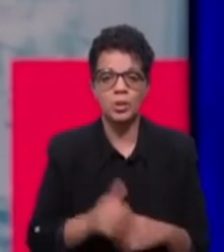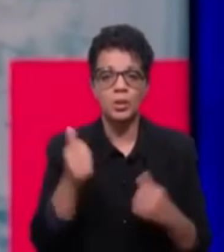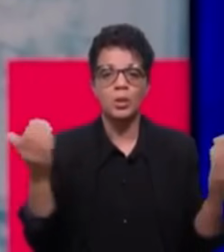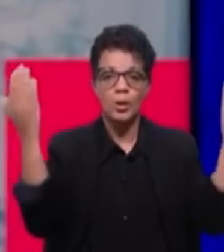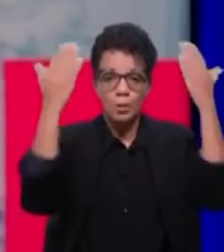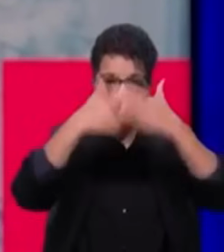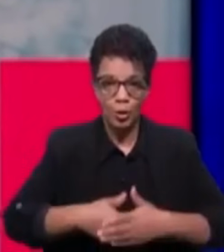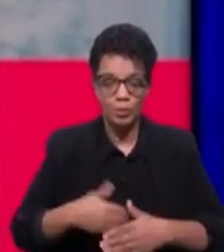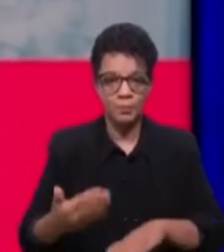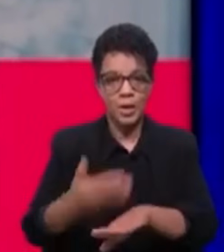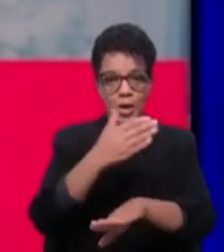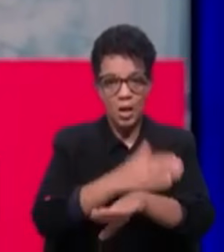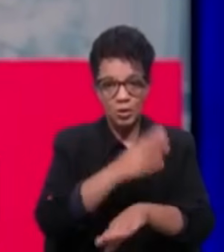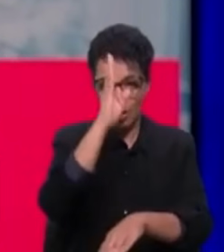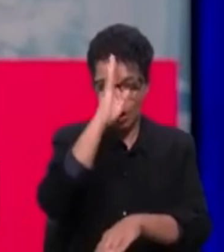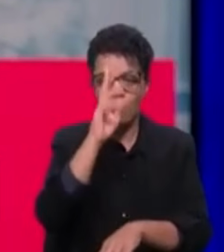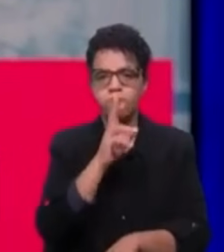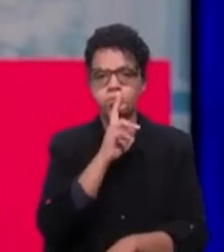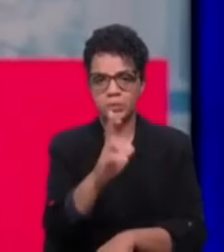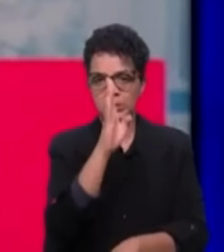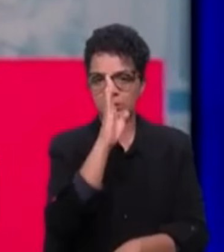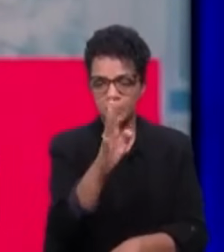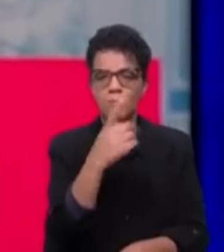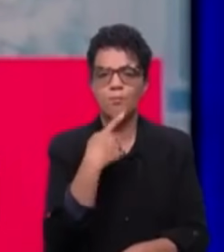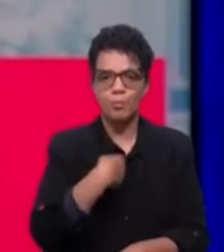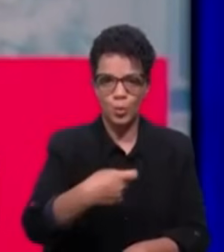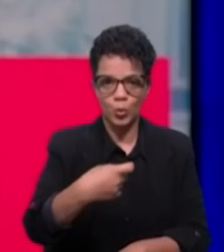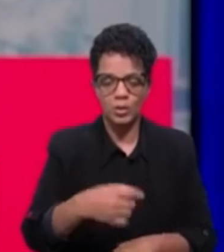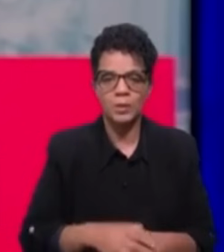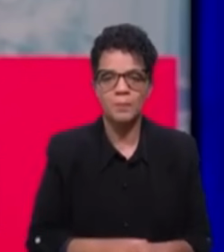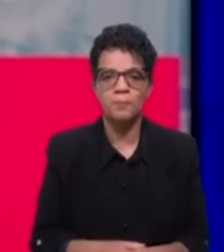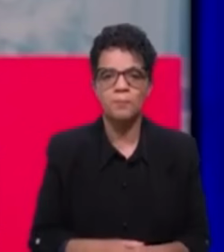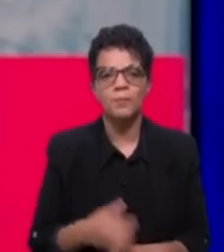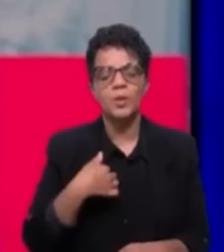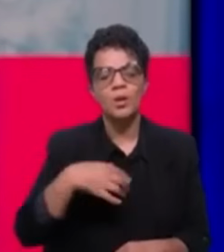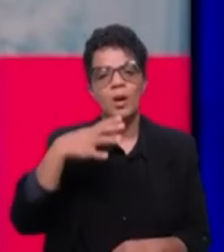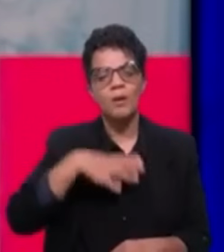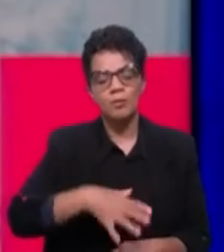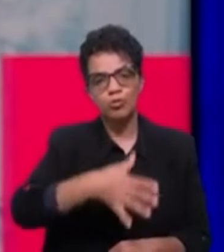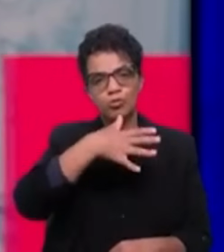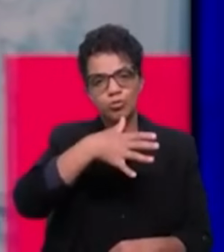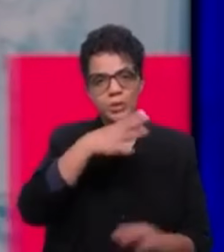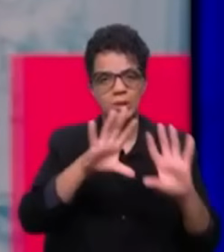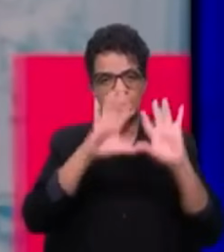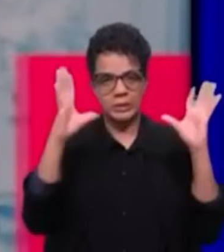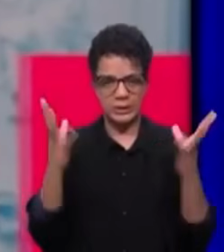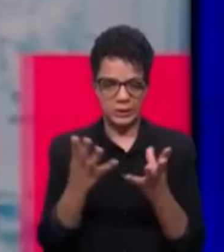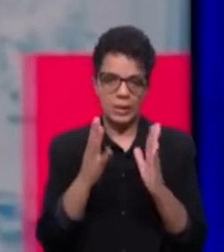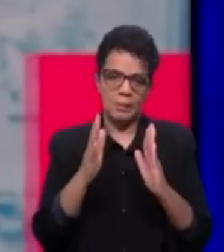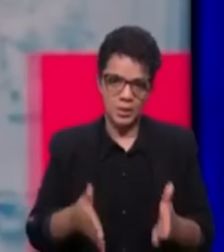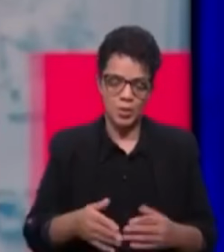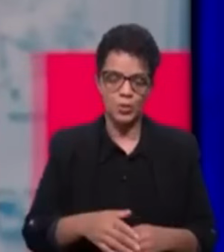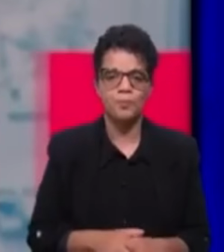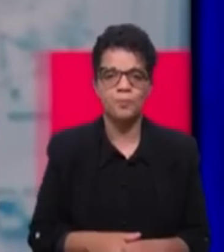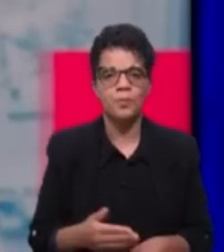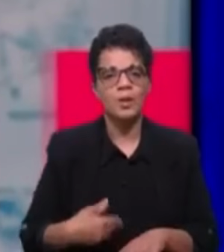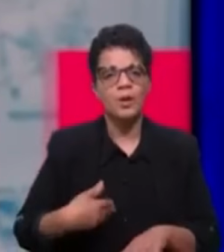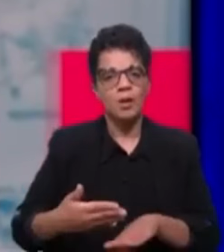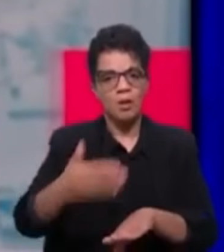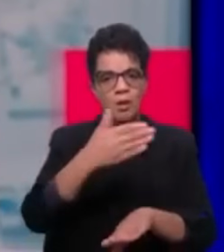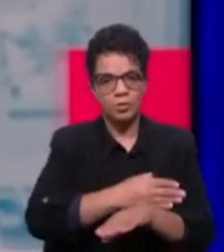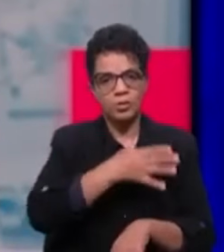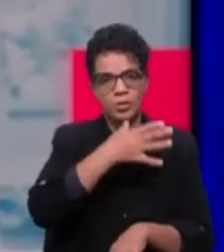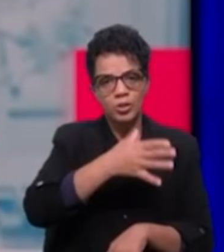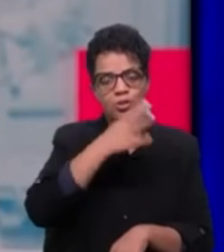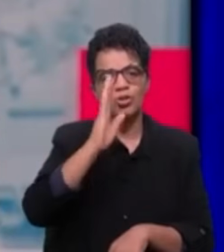noite antes de responder diretamente a essa pergunta permita-me que faça um enquadramento que é necessário eu já tive ocasião de dizer